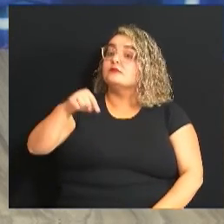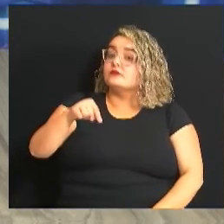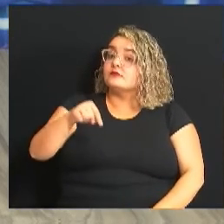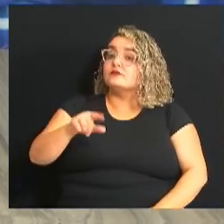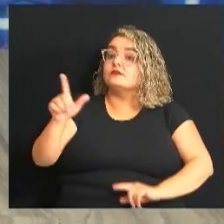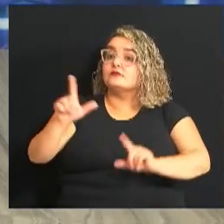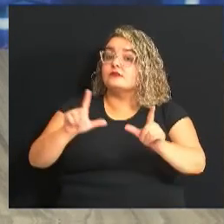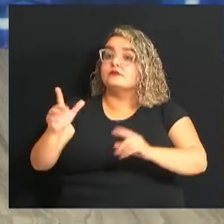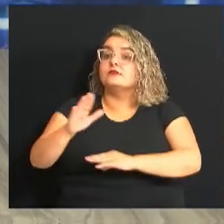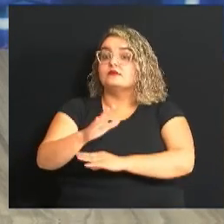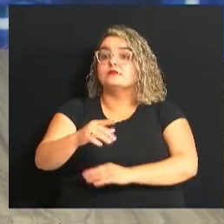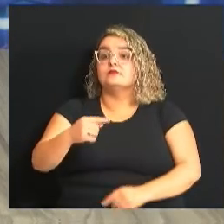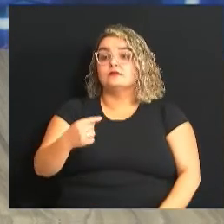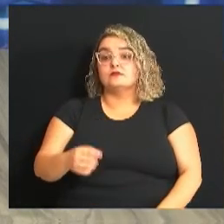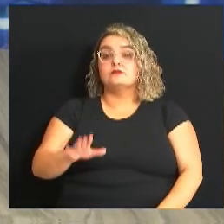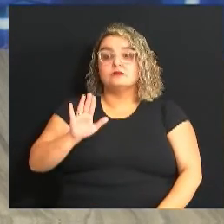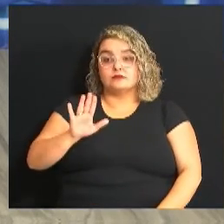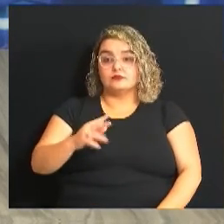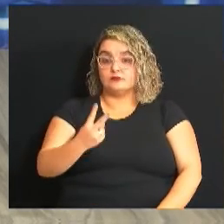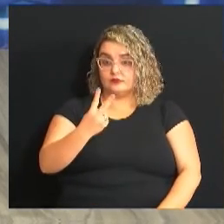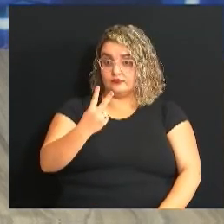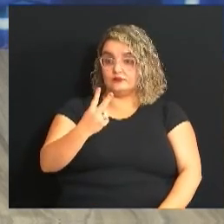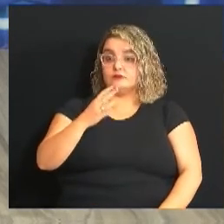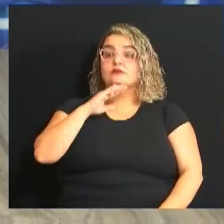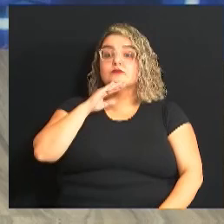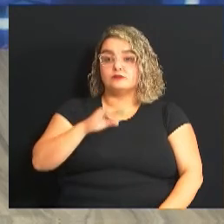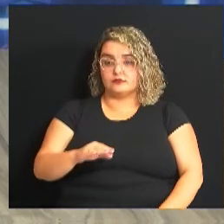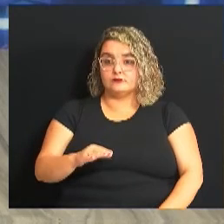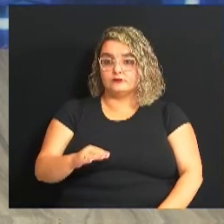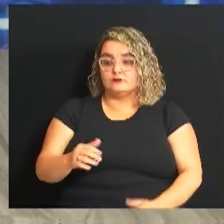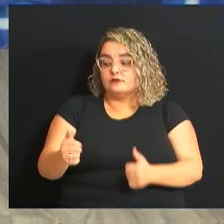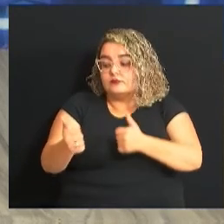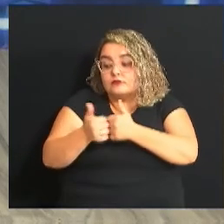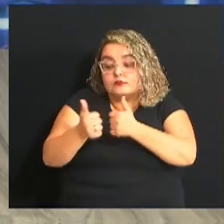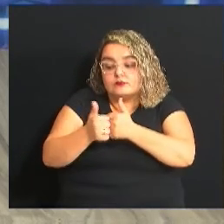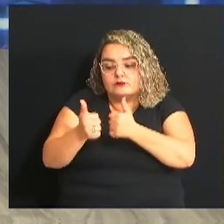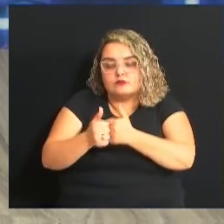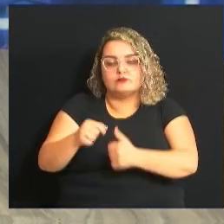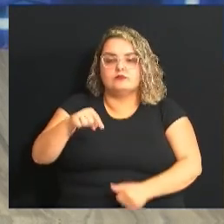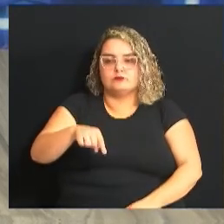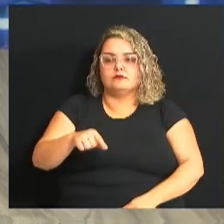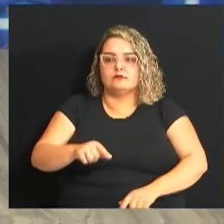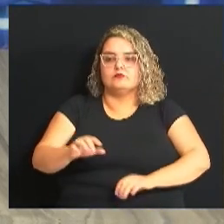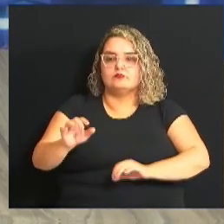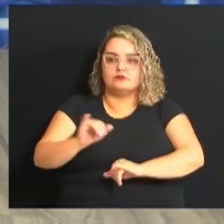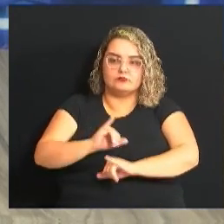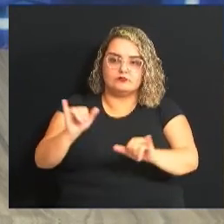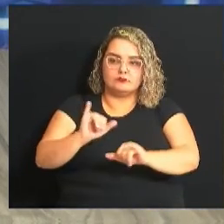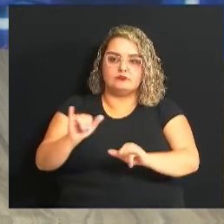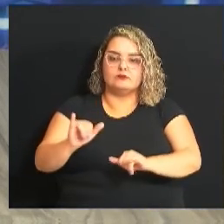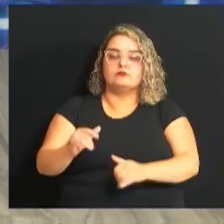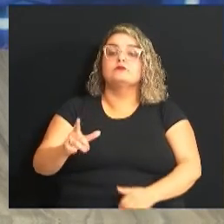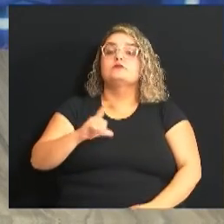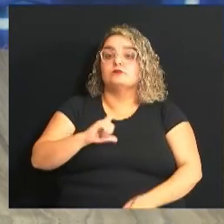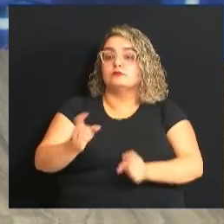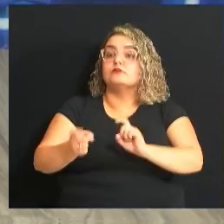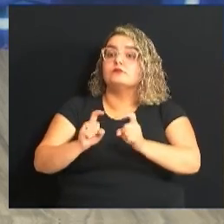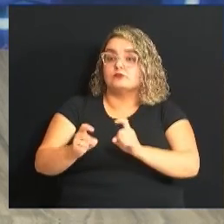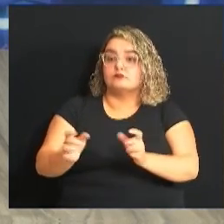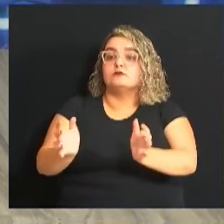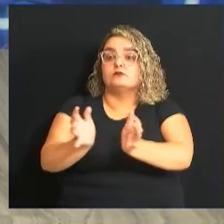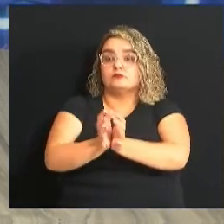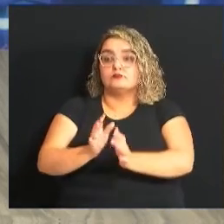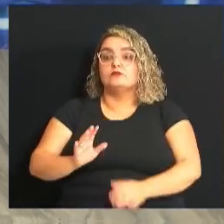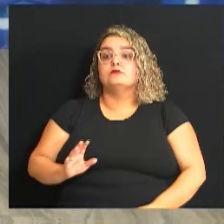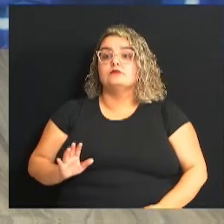Câmara Campinas, porque daqui a pouco, às 2 horas da tarde, então praticamente aqui coladinho com o nosso telejornal, tem a reunião da Comissão